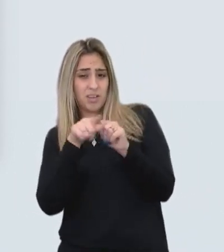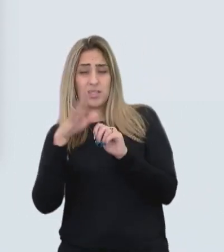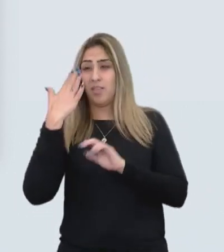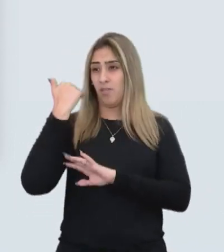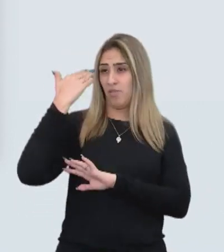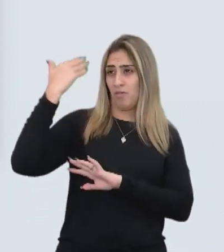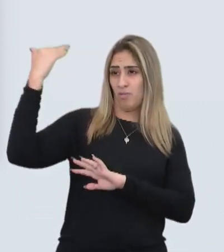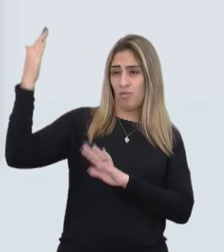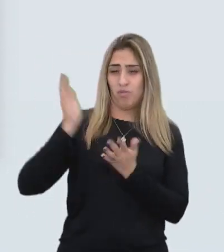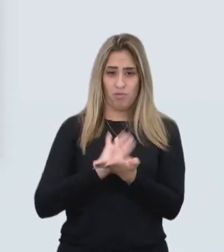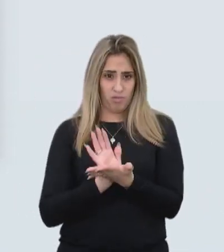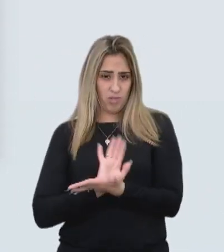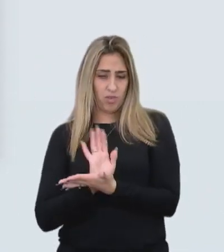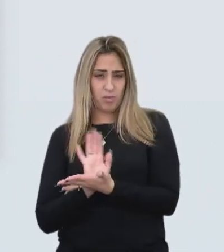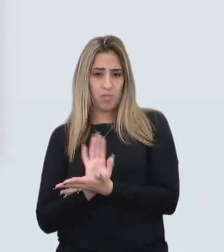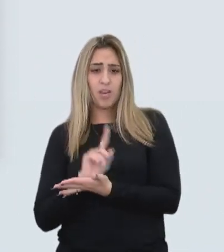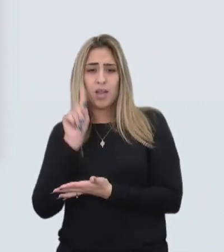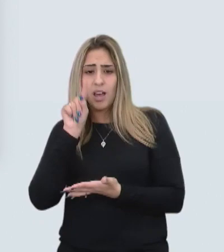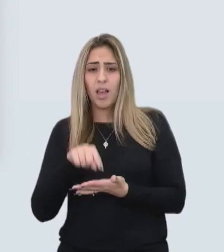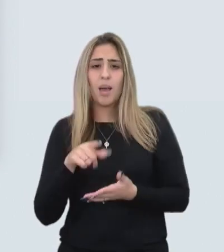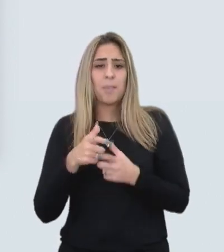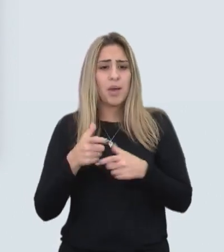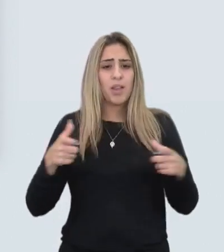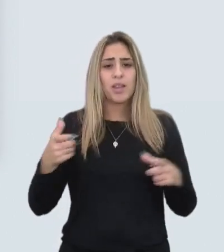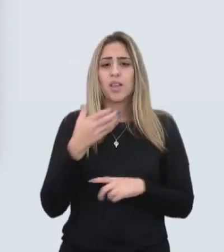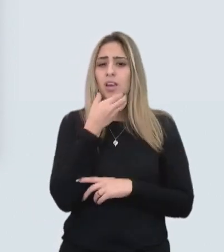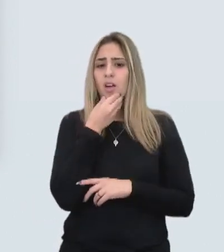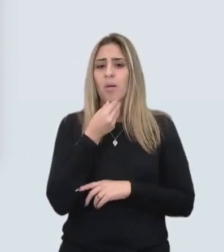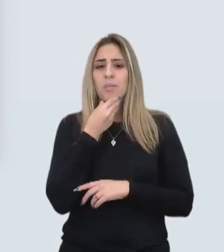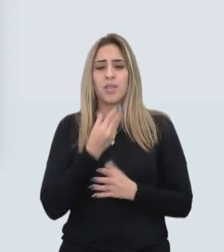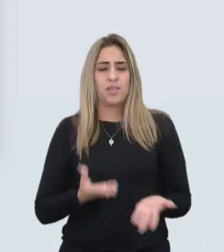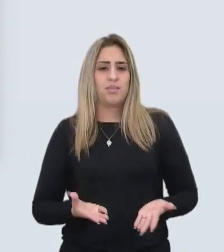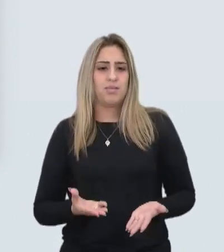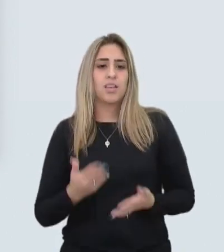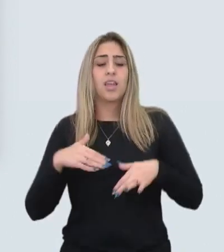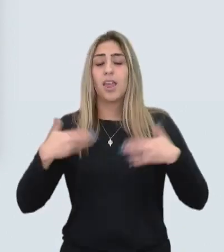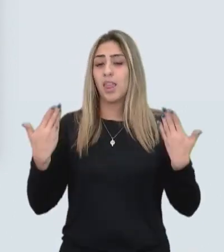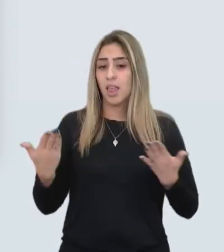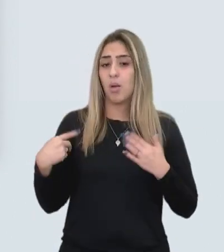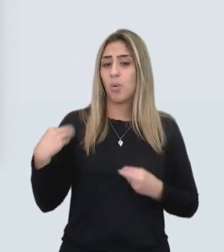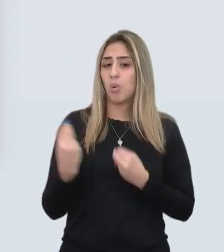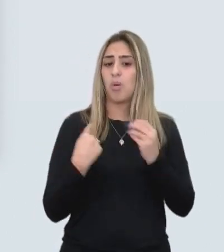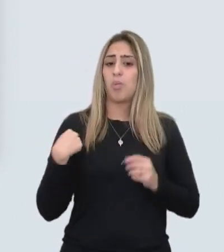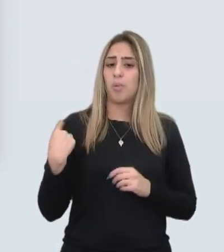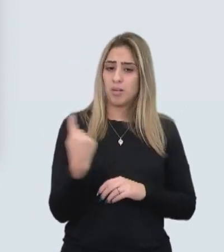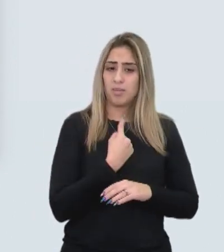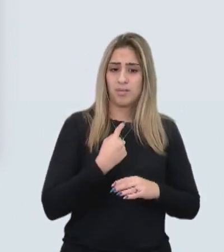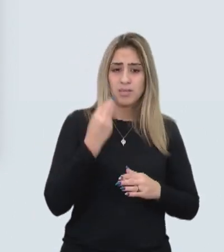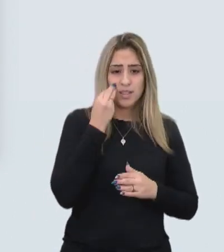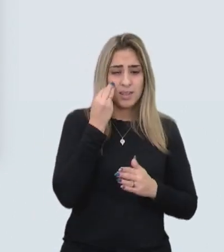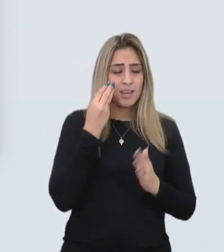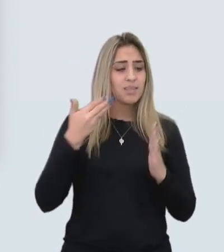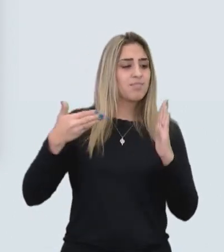filme ficar conhecida para o público são majoritariamente homens. Então, como a gente fura essa